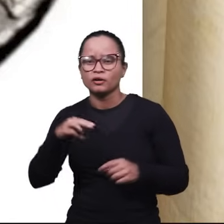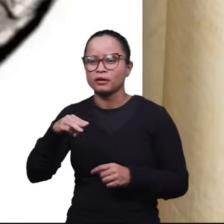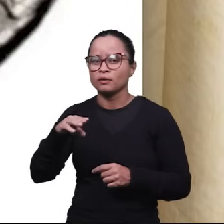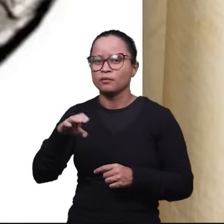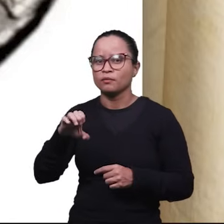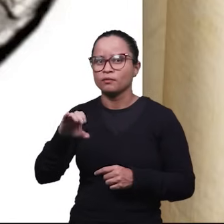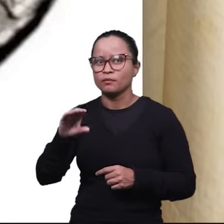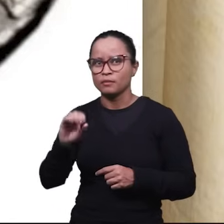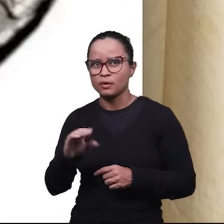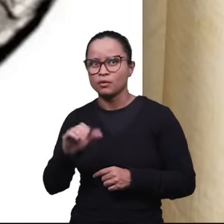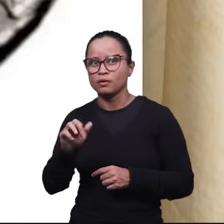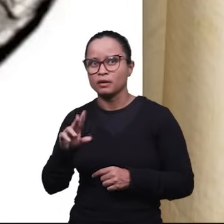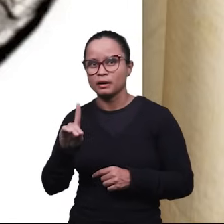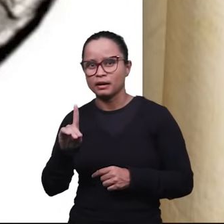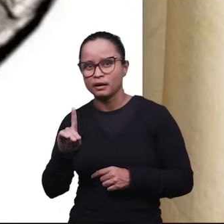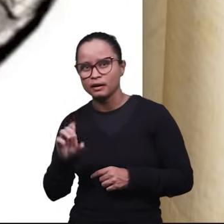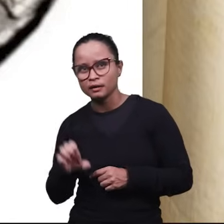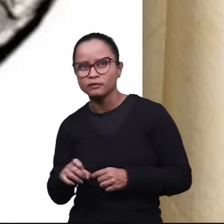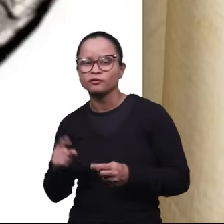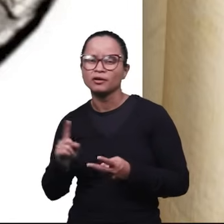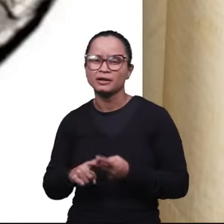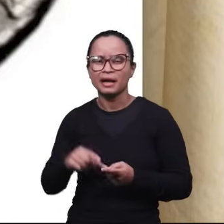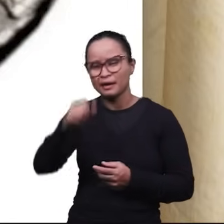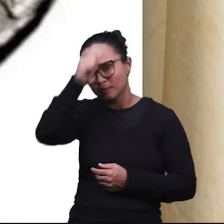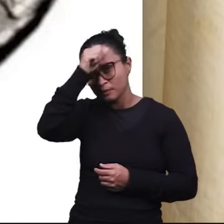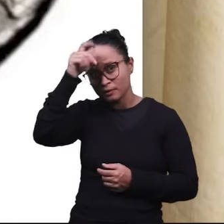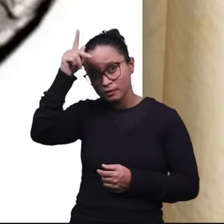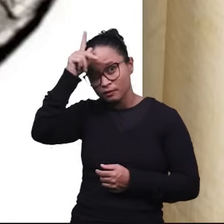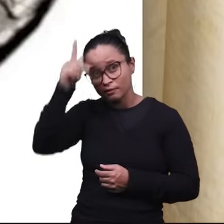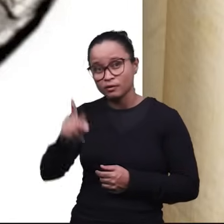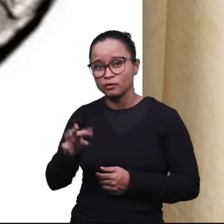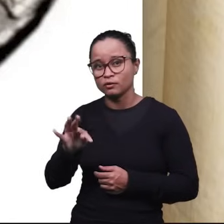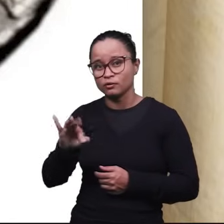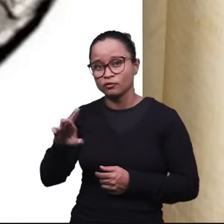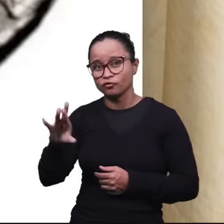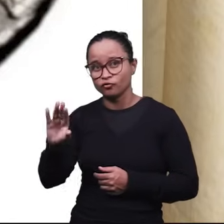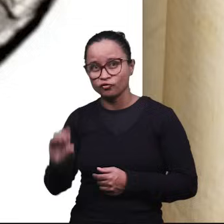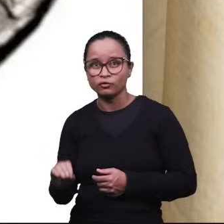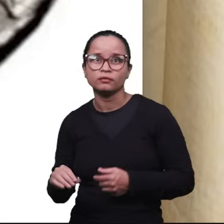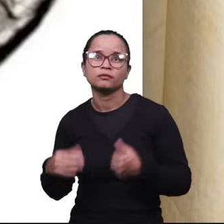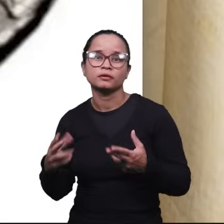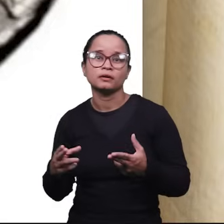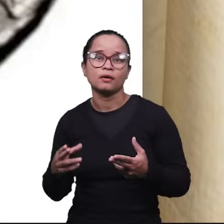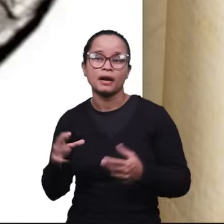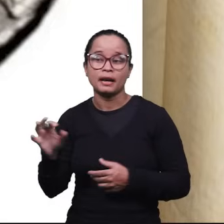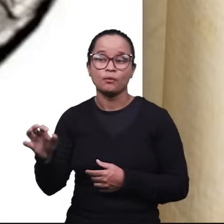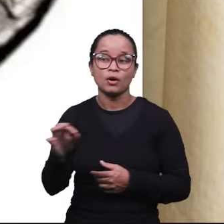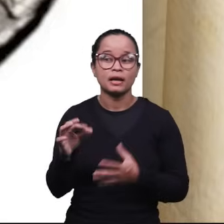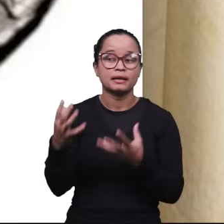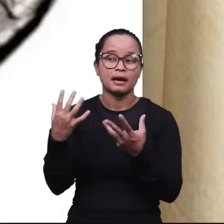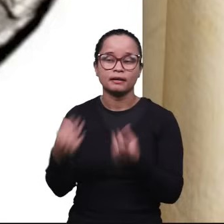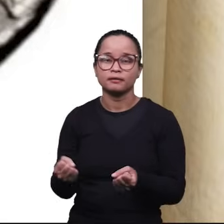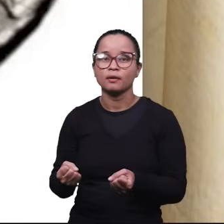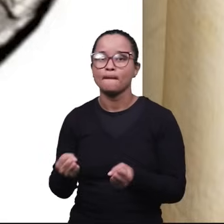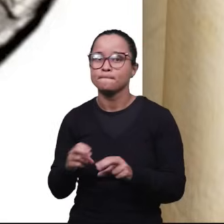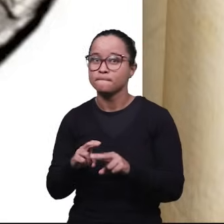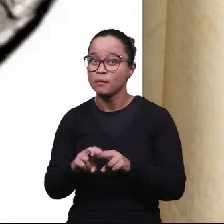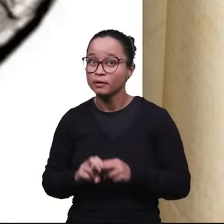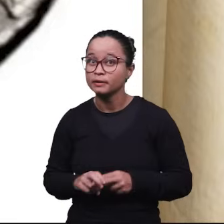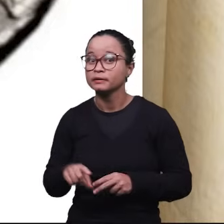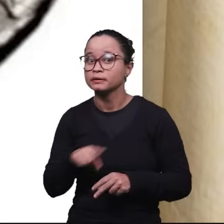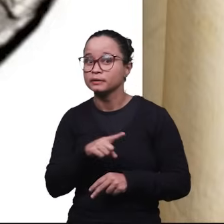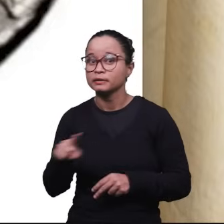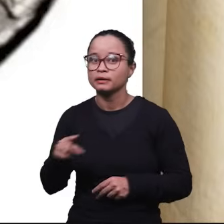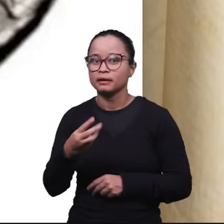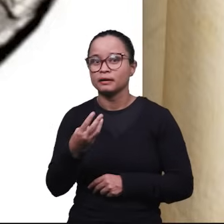que era o prefeito de Tiro. Era moeda aceita pelos sacerdotes. Por isso que tudo indica que